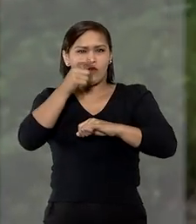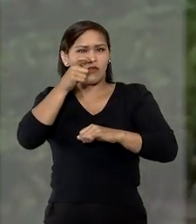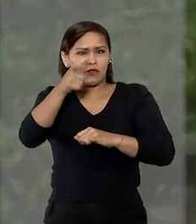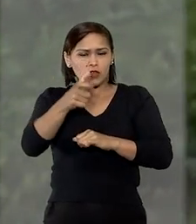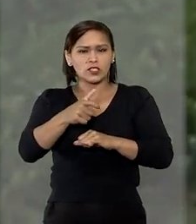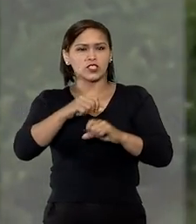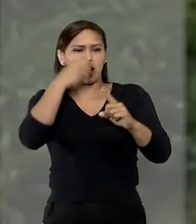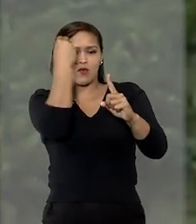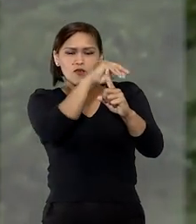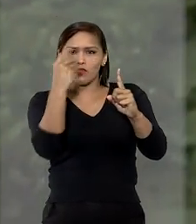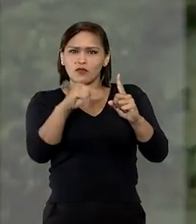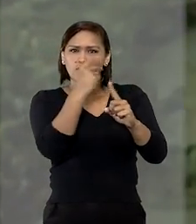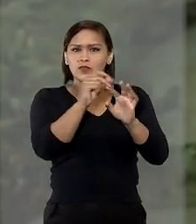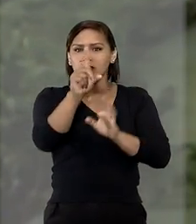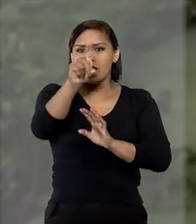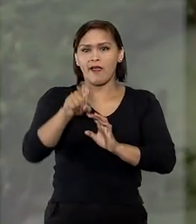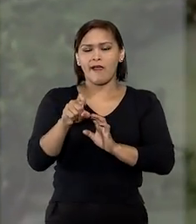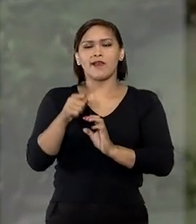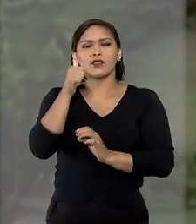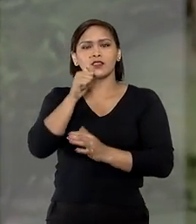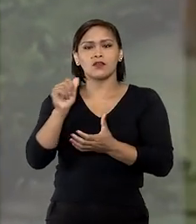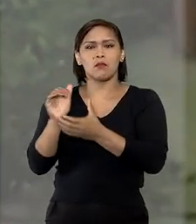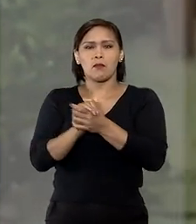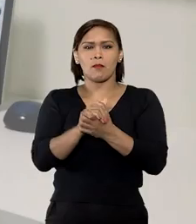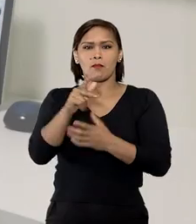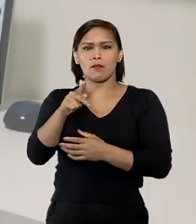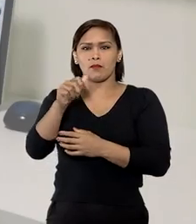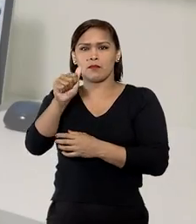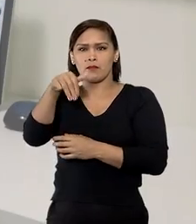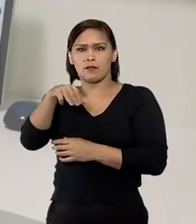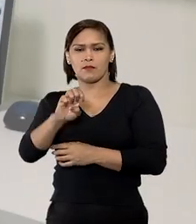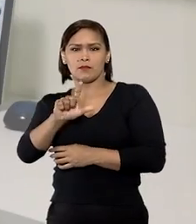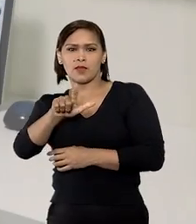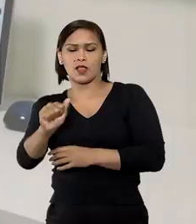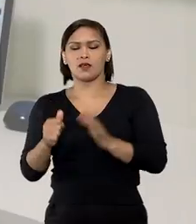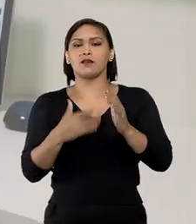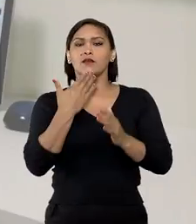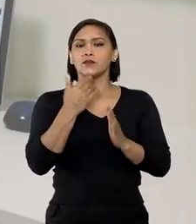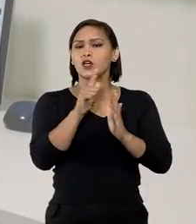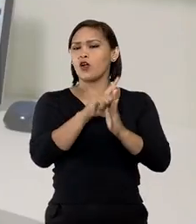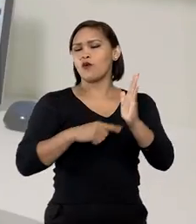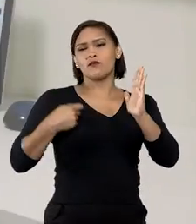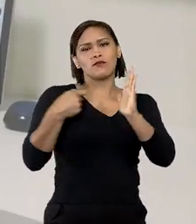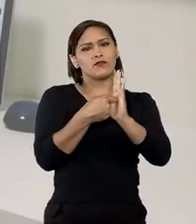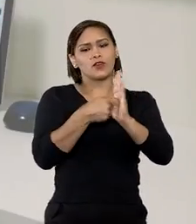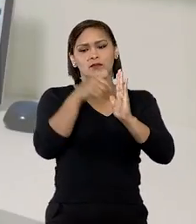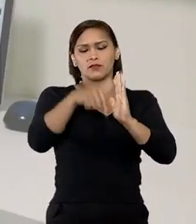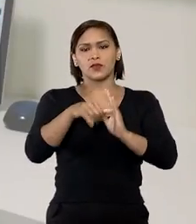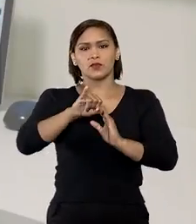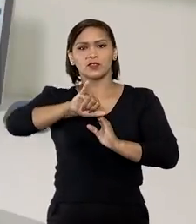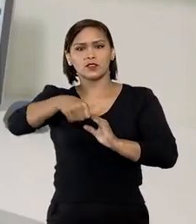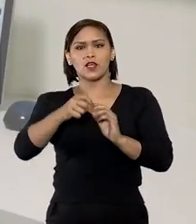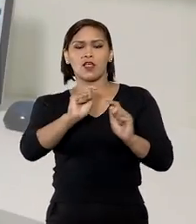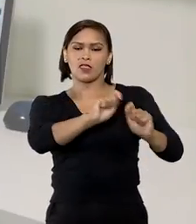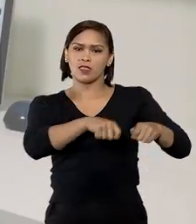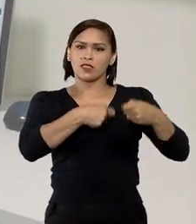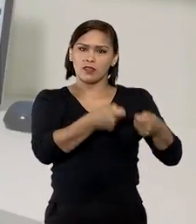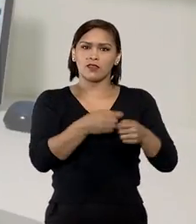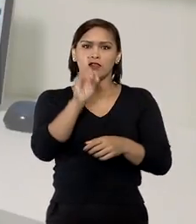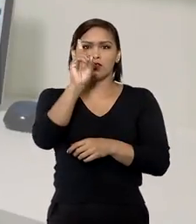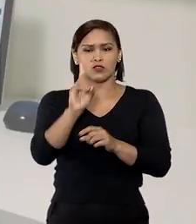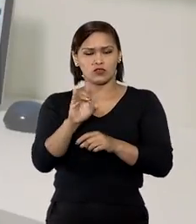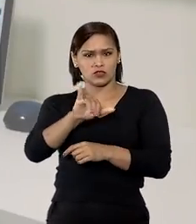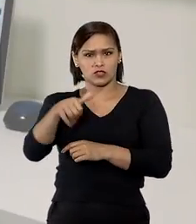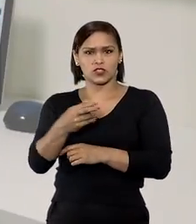onde ele aparece agredindo a ex-esposa Pâmela Holanda o pedido não foi impetrado no STJ pela defesa do DJ